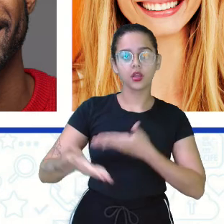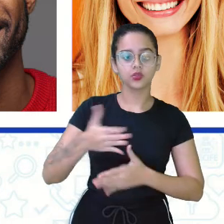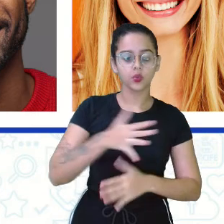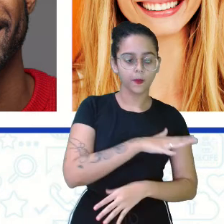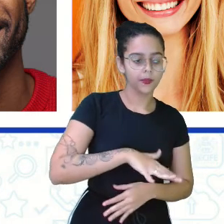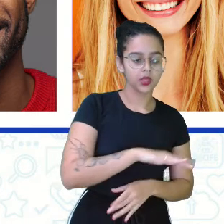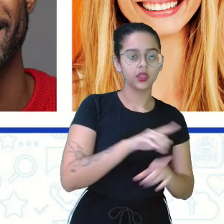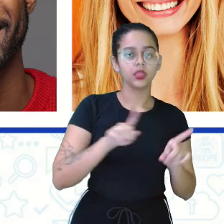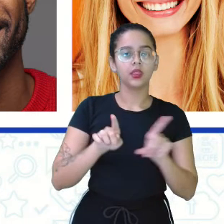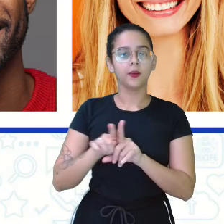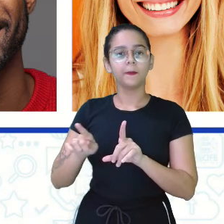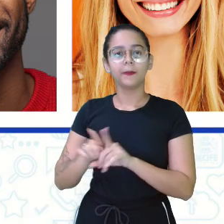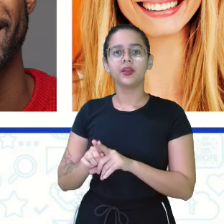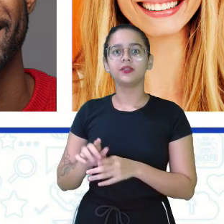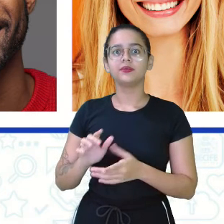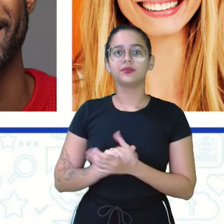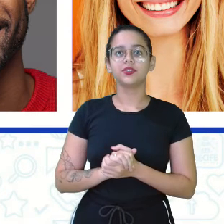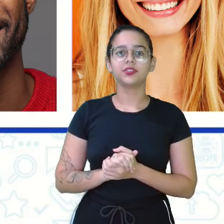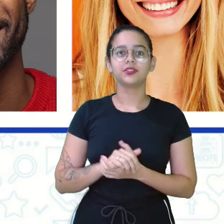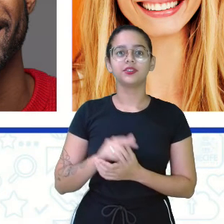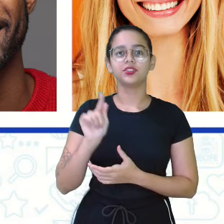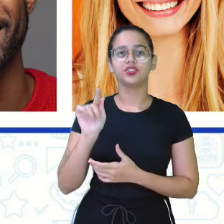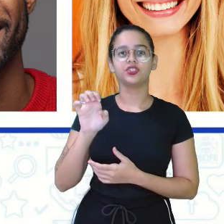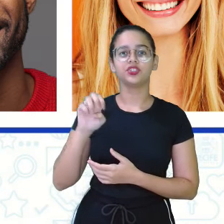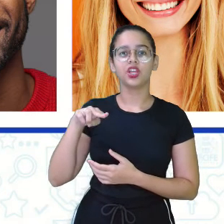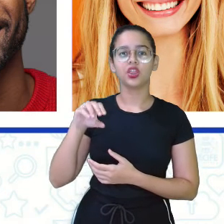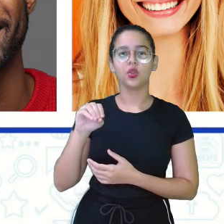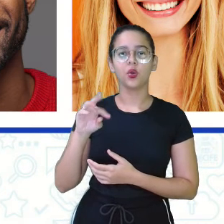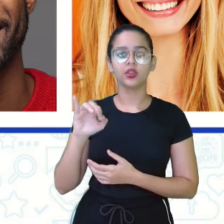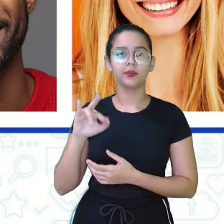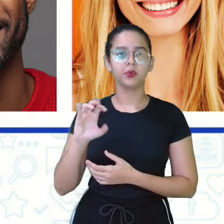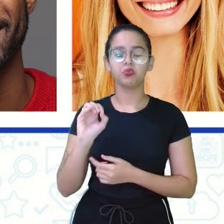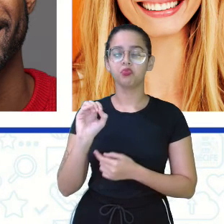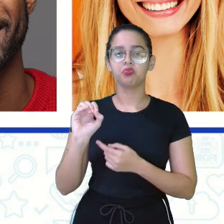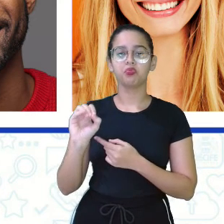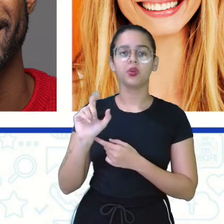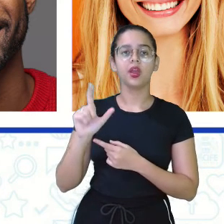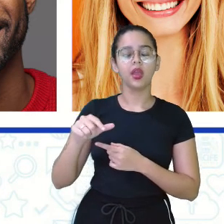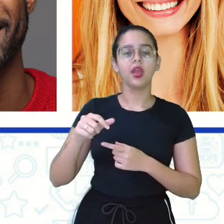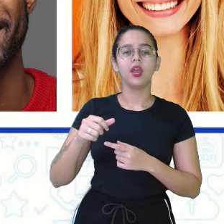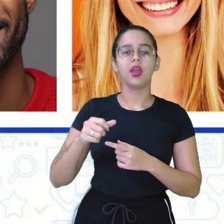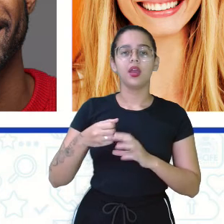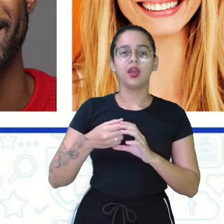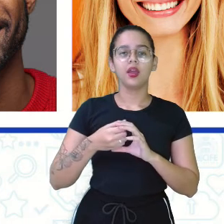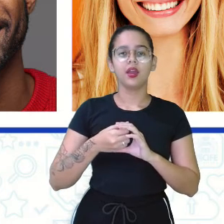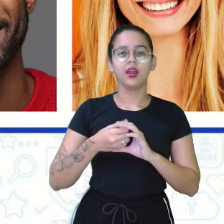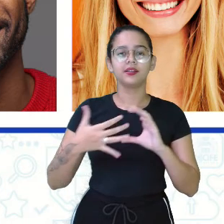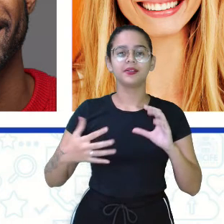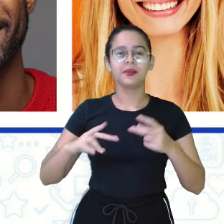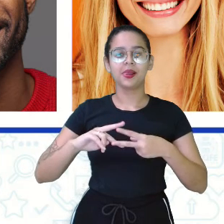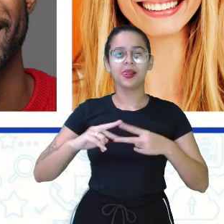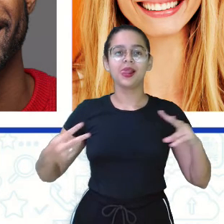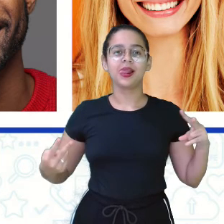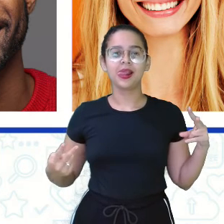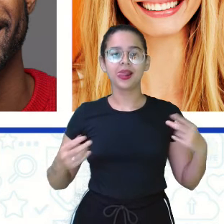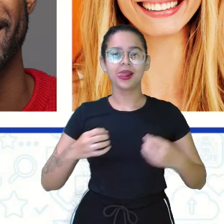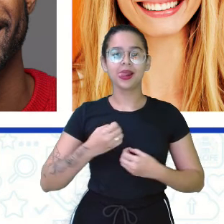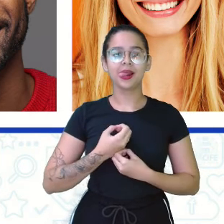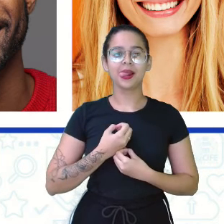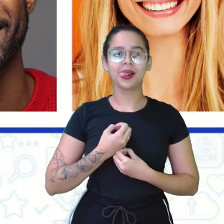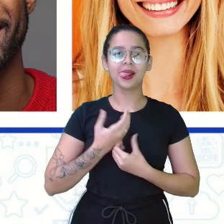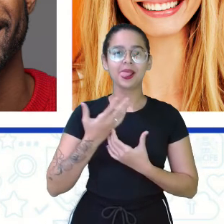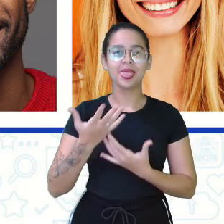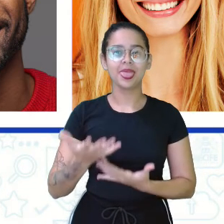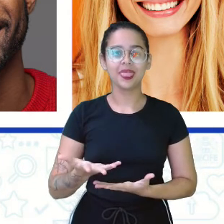do genótipo. O genótipo é o quê? É a expressão dos genes, né? Então, os genes estão lá,